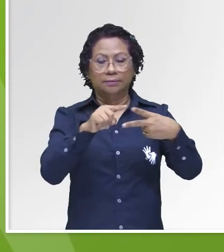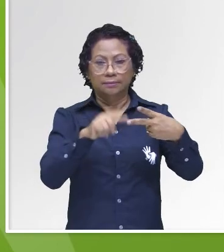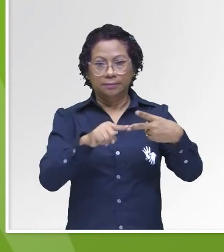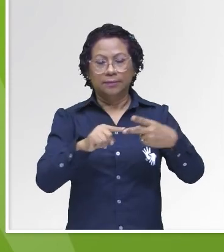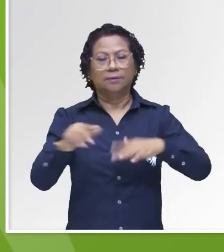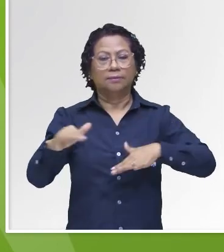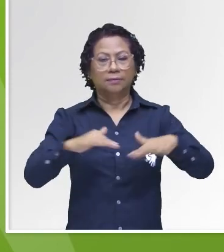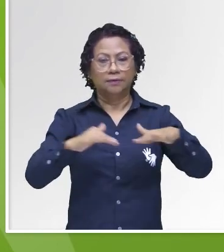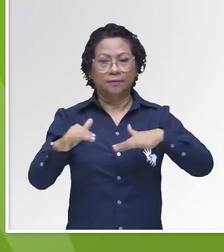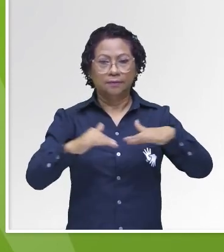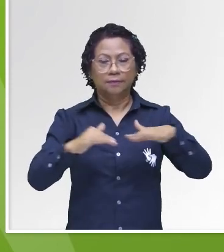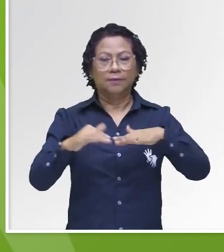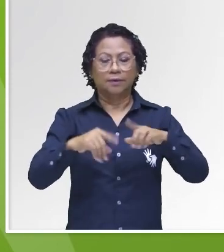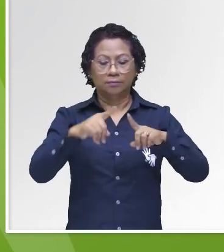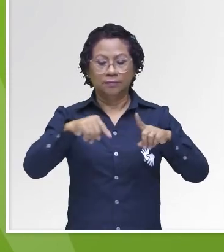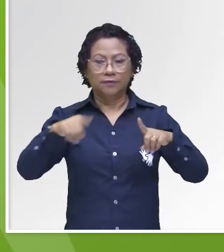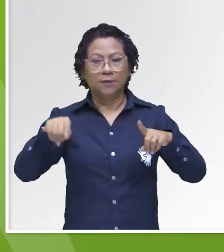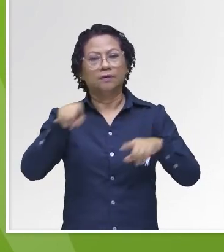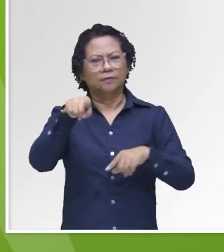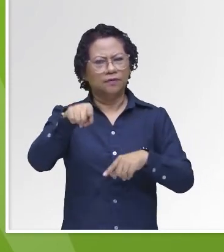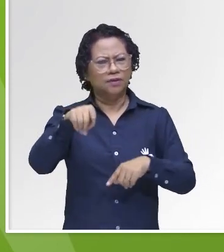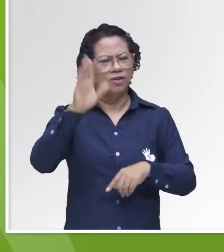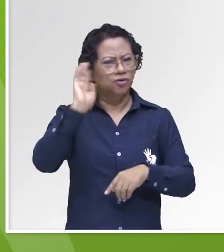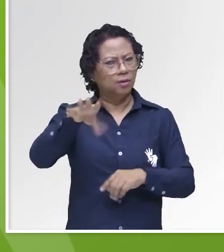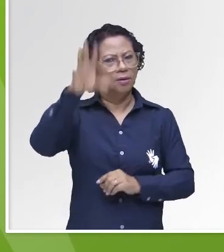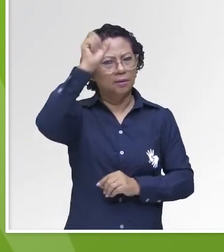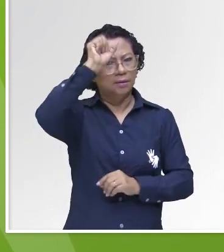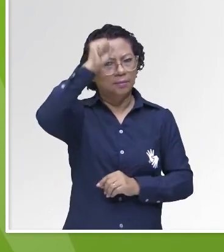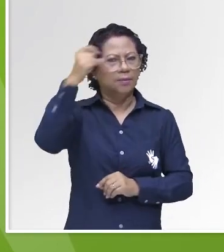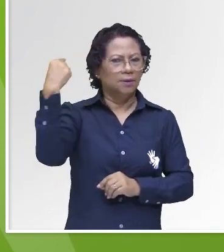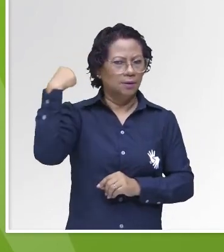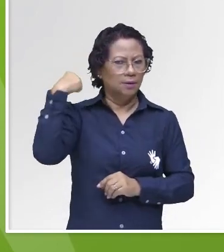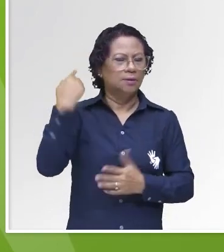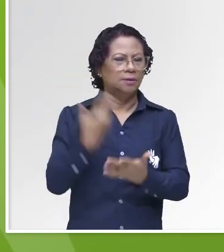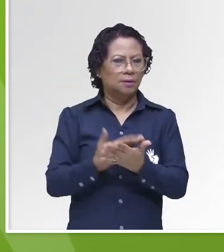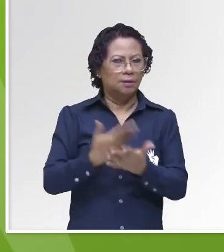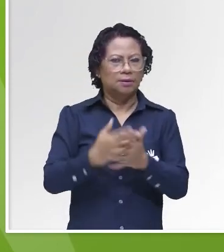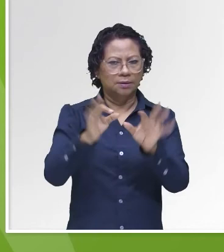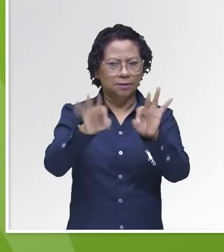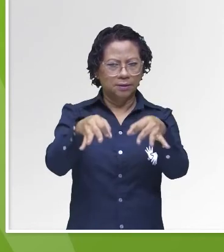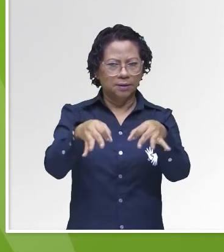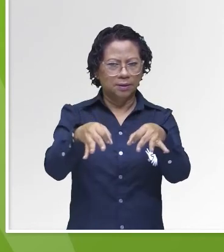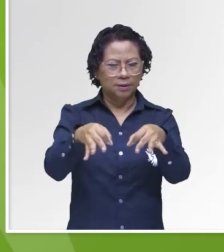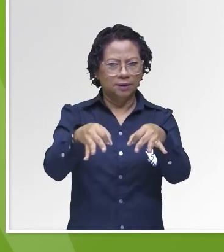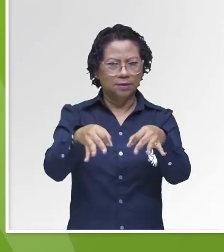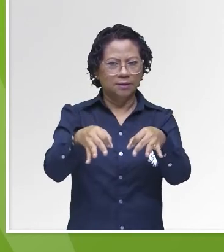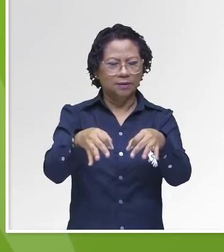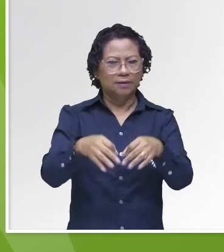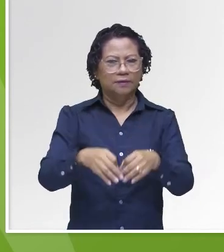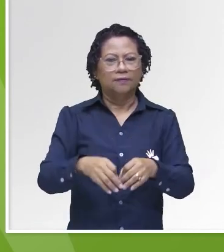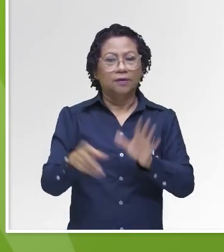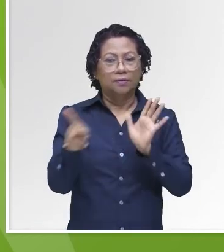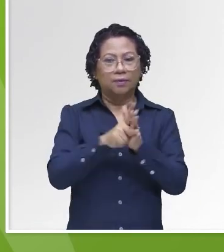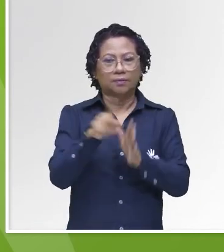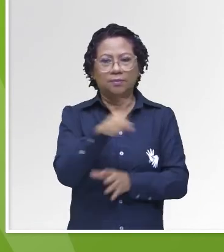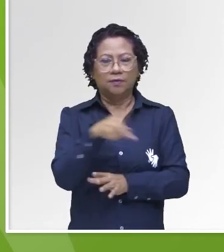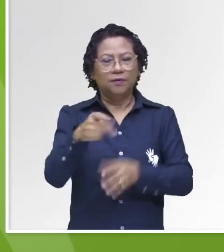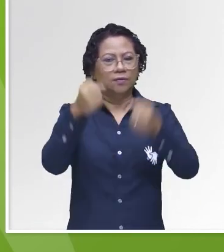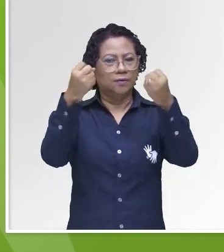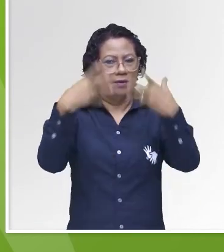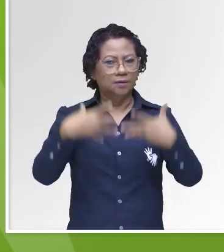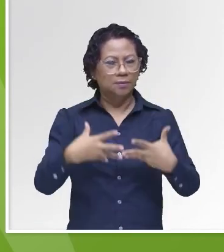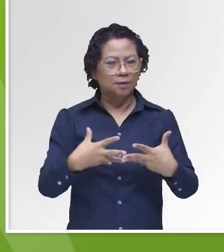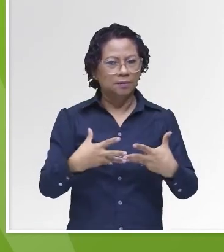movimento uniformemente variado, que você já viu na aula passada, certo? Fui eu mesmo que falei essas equações para vocês. Qual é a